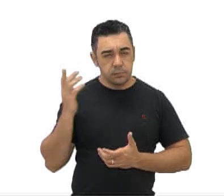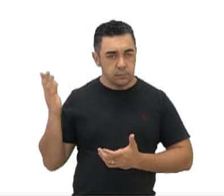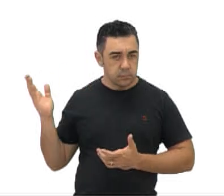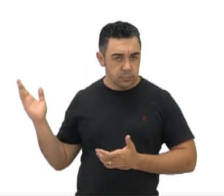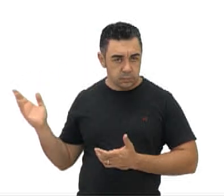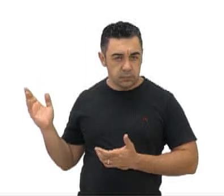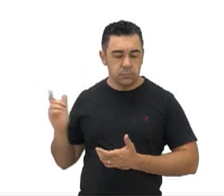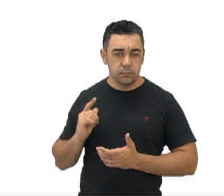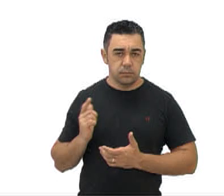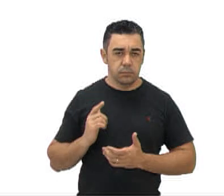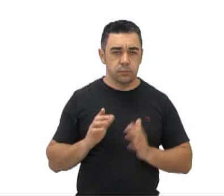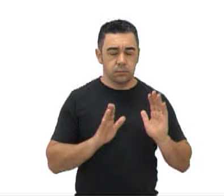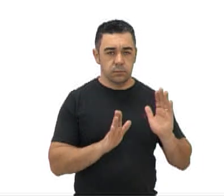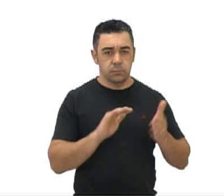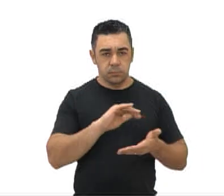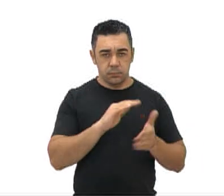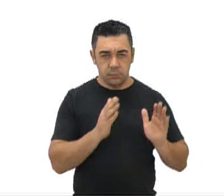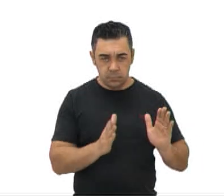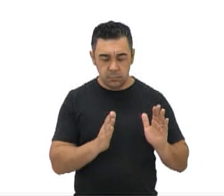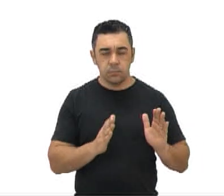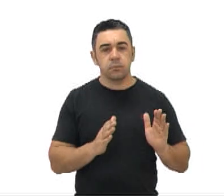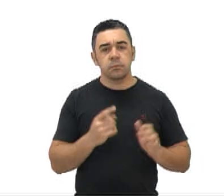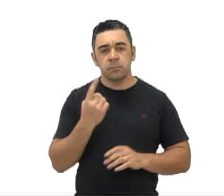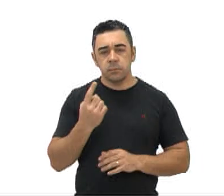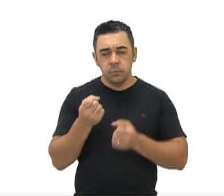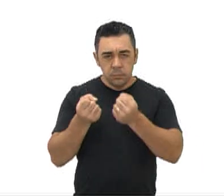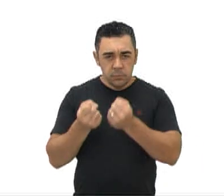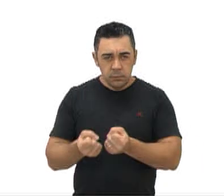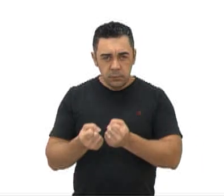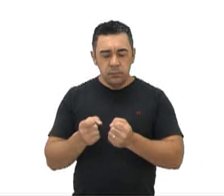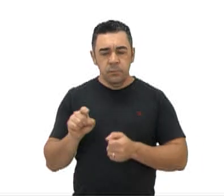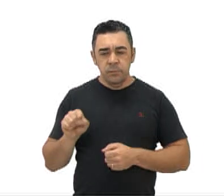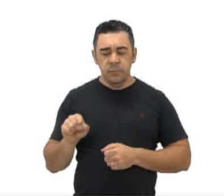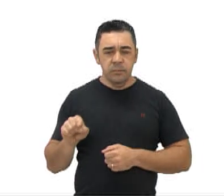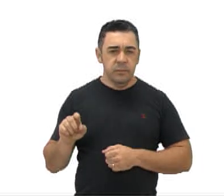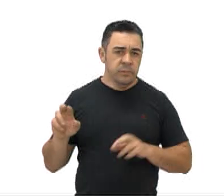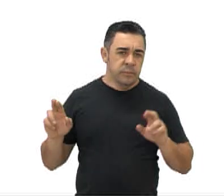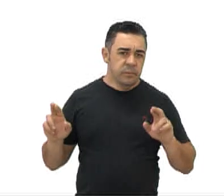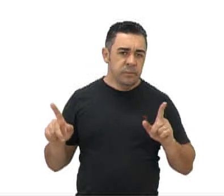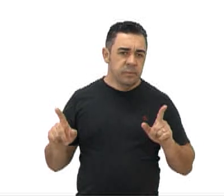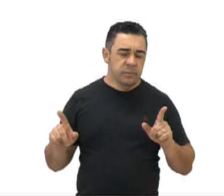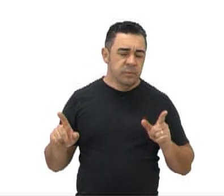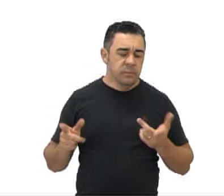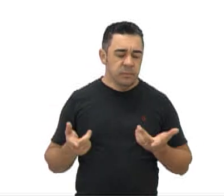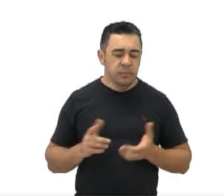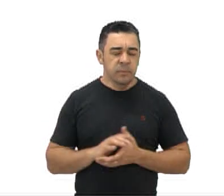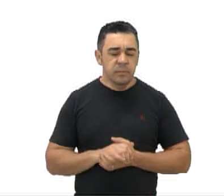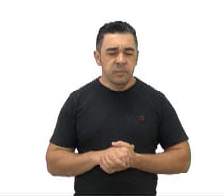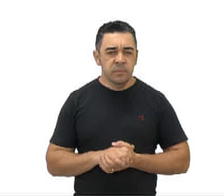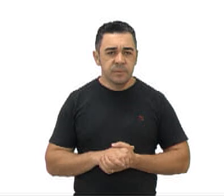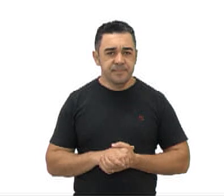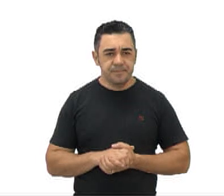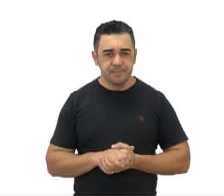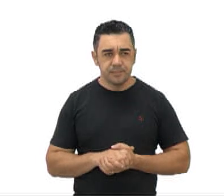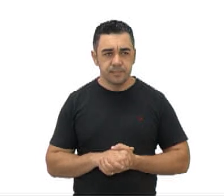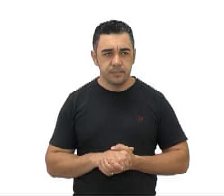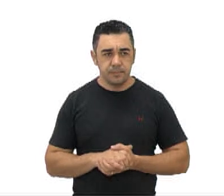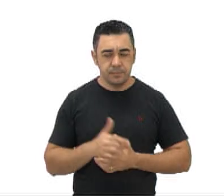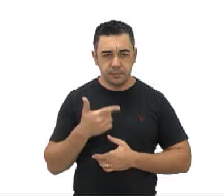peso, e aqui você tem um peso que não corresponde com o mesmo do primeiro termo. Você